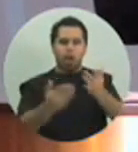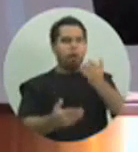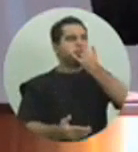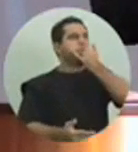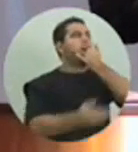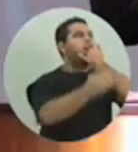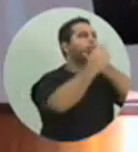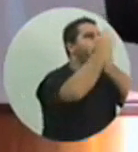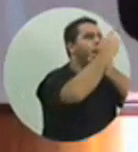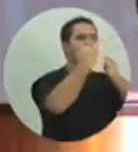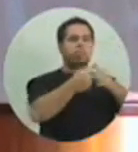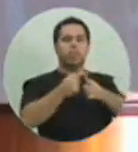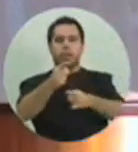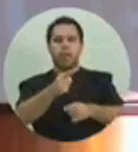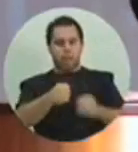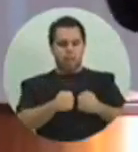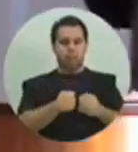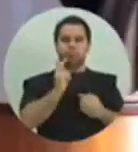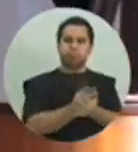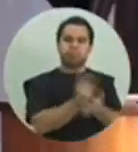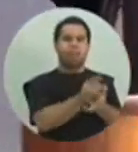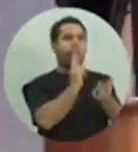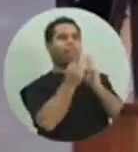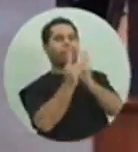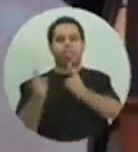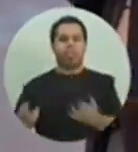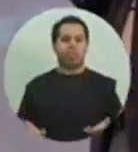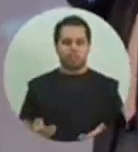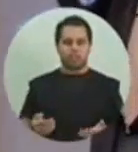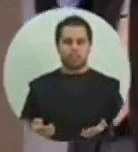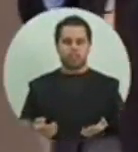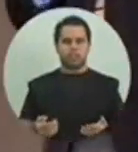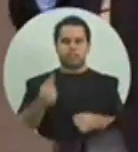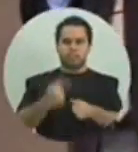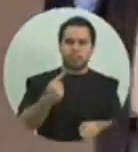e pedir perdão a Deus pela murmuração,